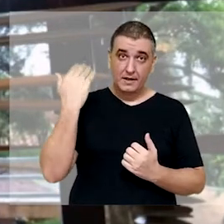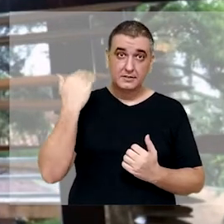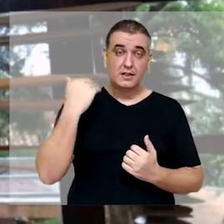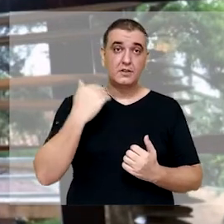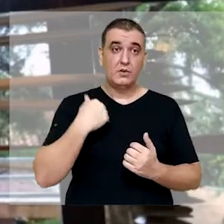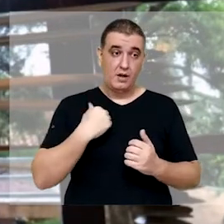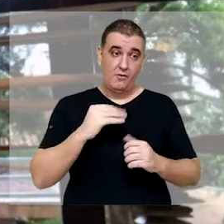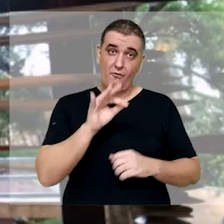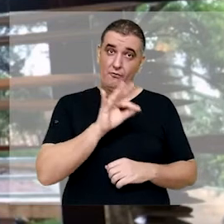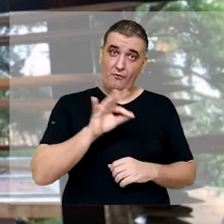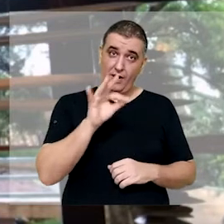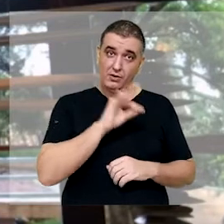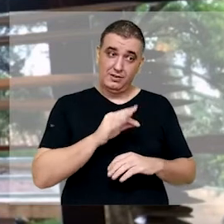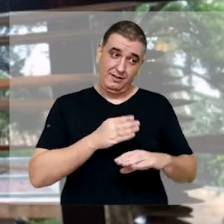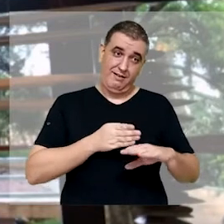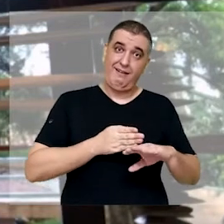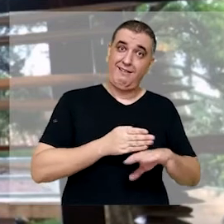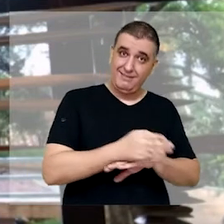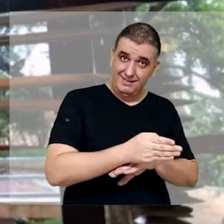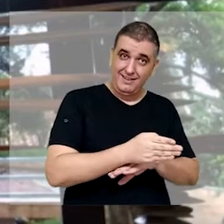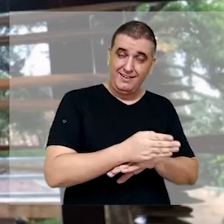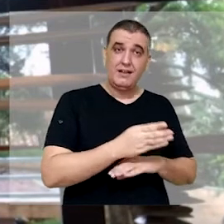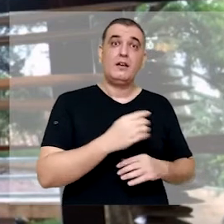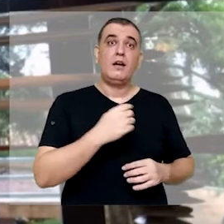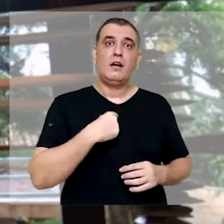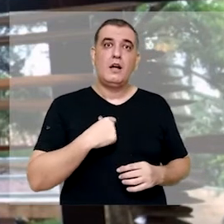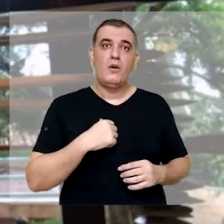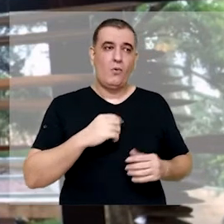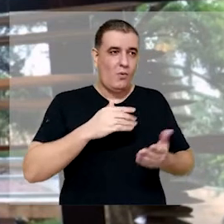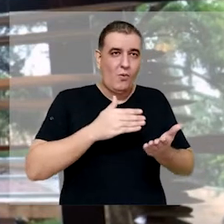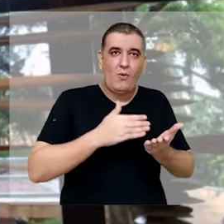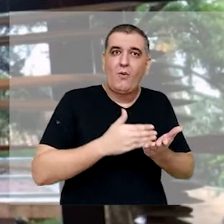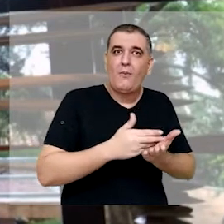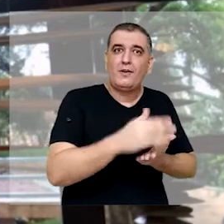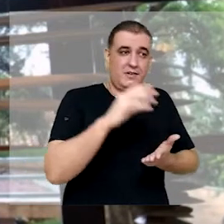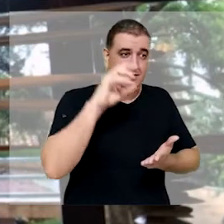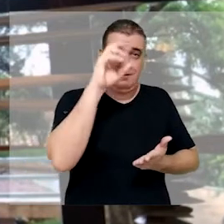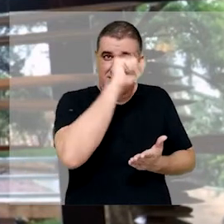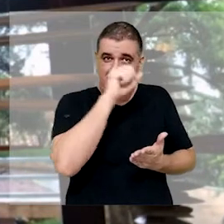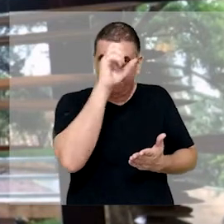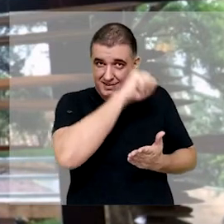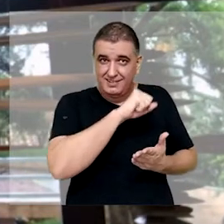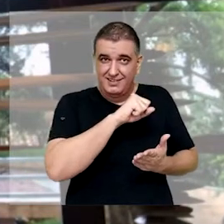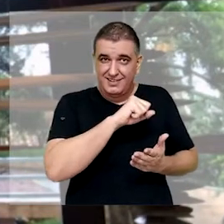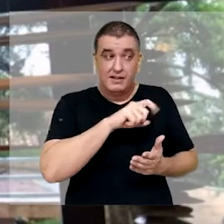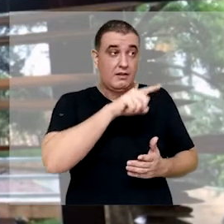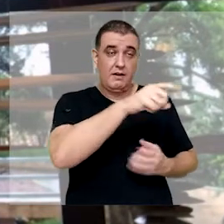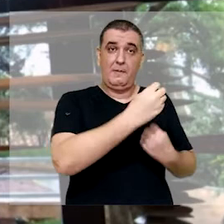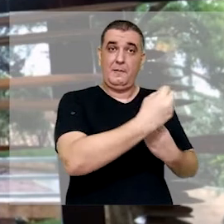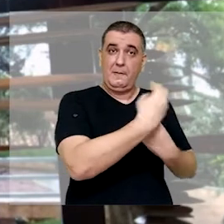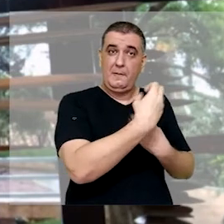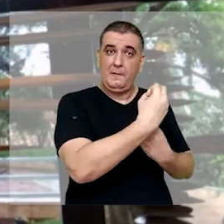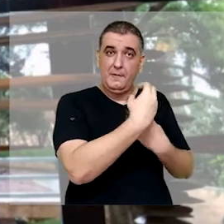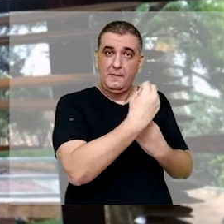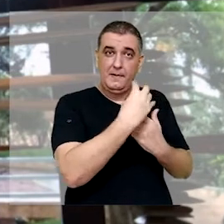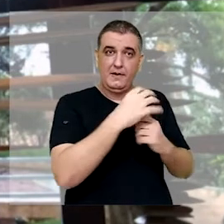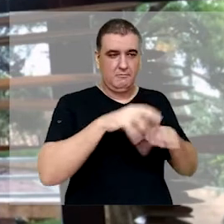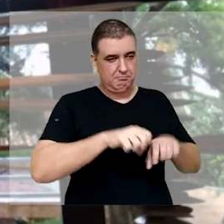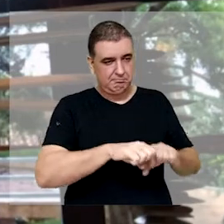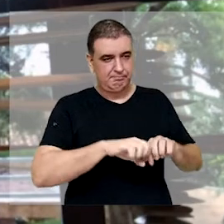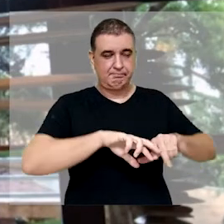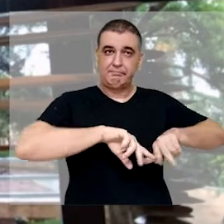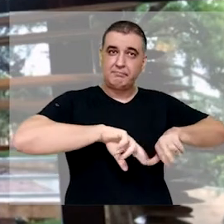mais importante foi quando eu entrei na Faculdade de Artes Plásticas da Fundação Armando Penteado, e lá tinha uma